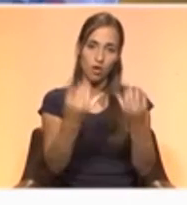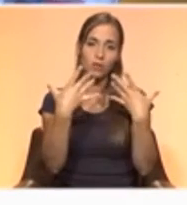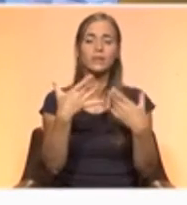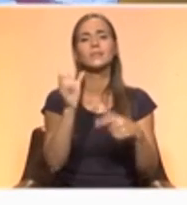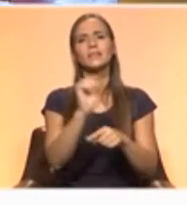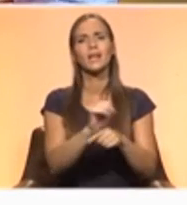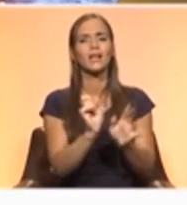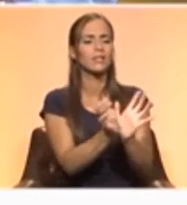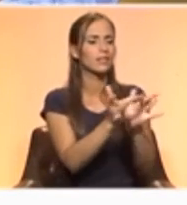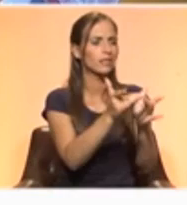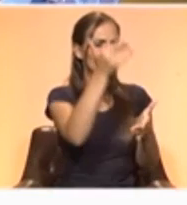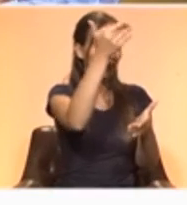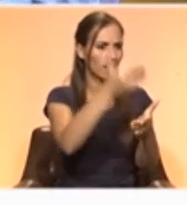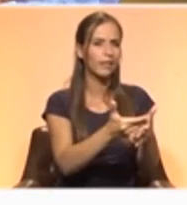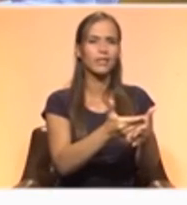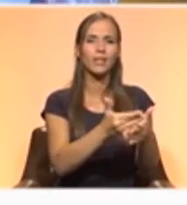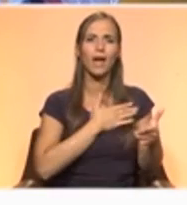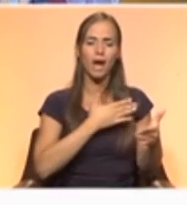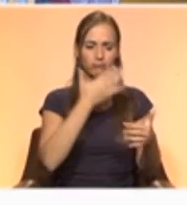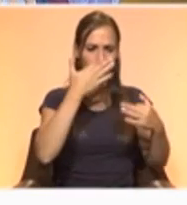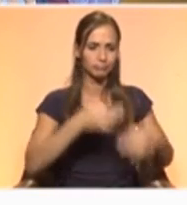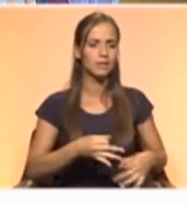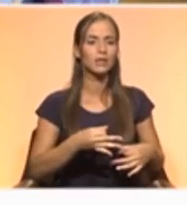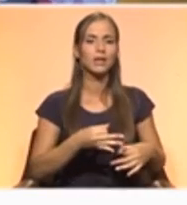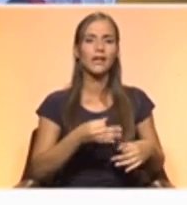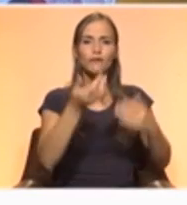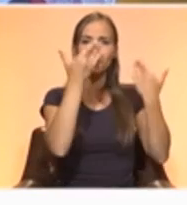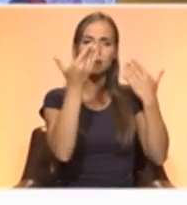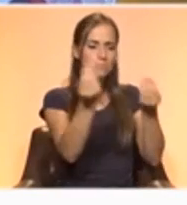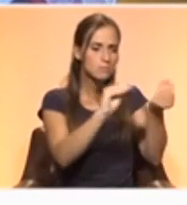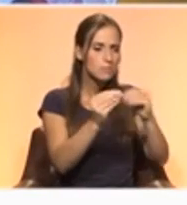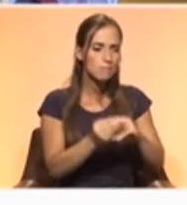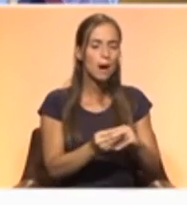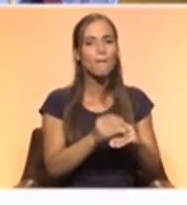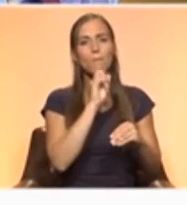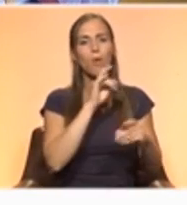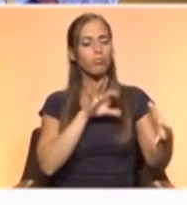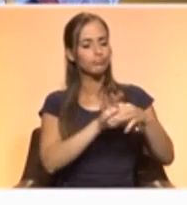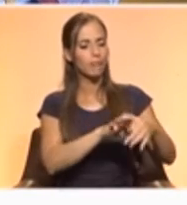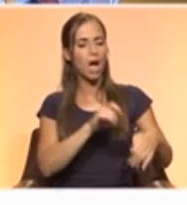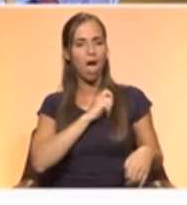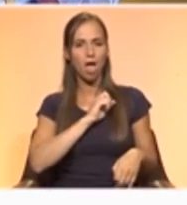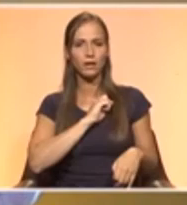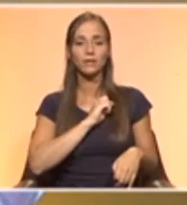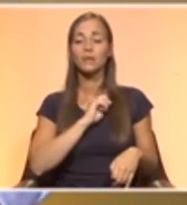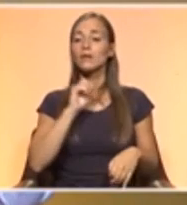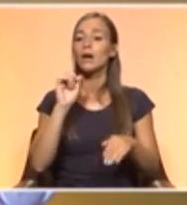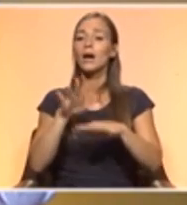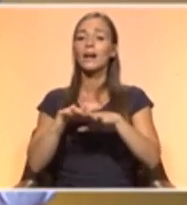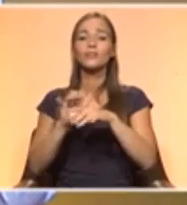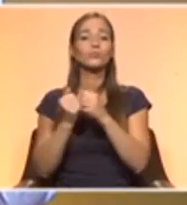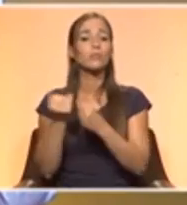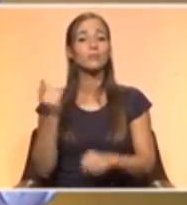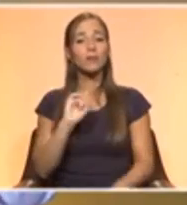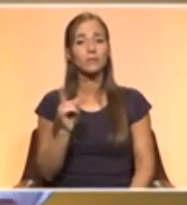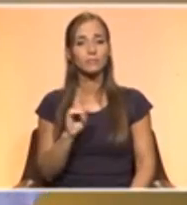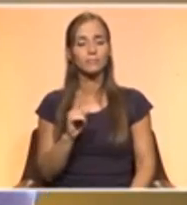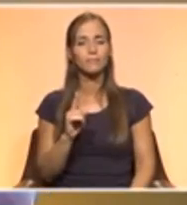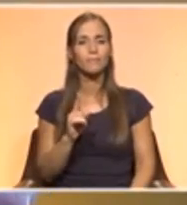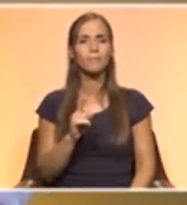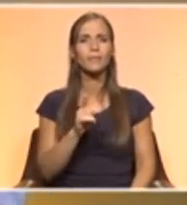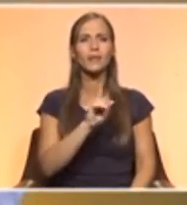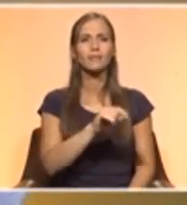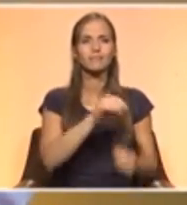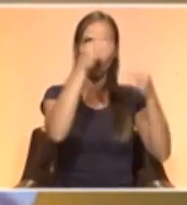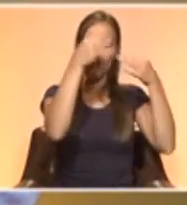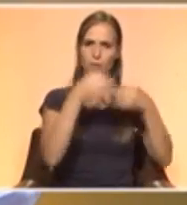posso ter mais informação posso personalizar como eu quero nas plataformas não Portanto o Website continua a ser muito Inter é portanto a apresentação mais formal de uma marca